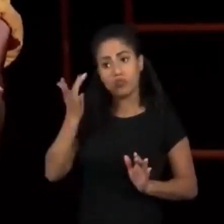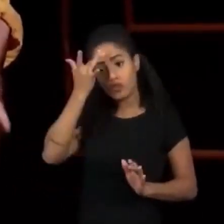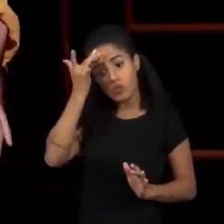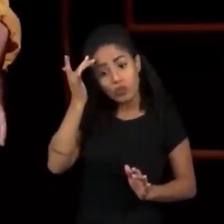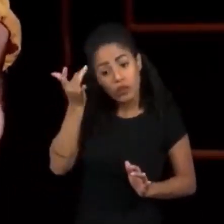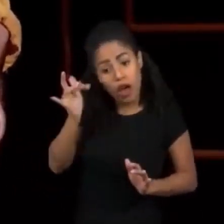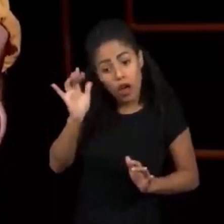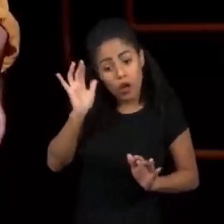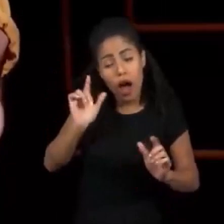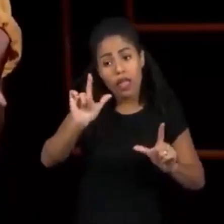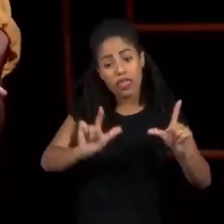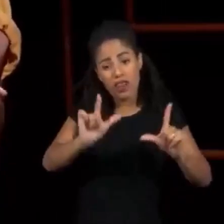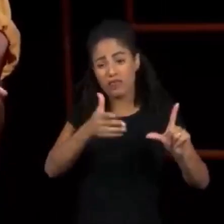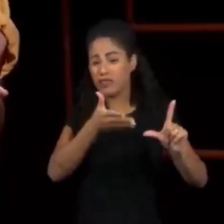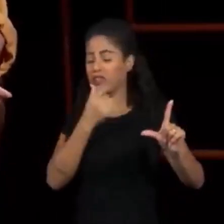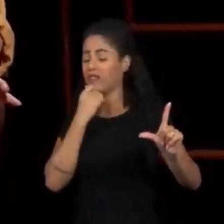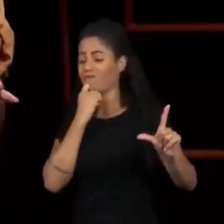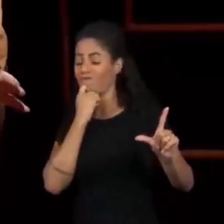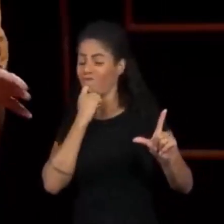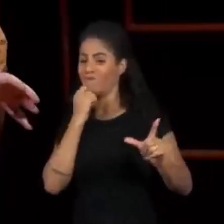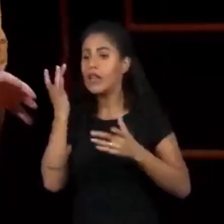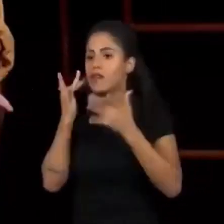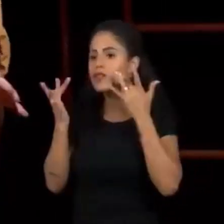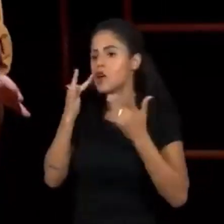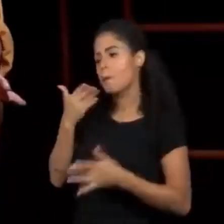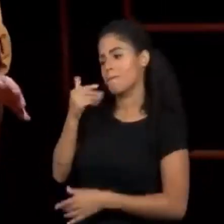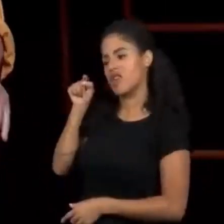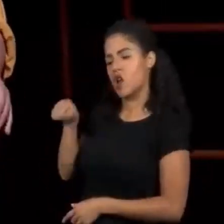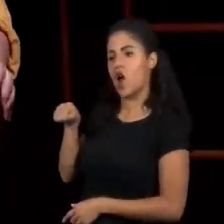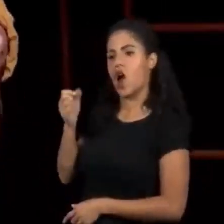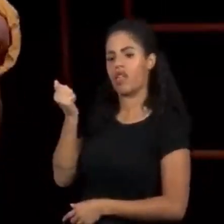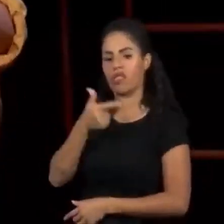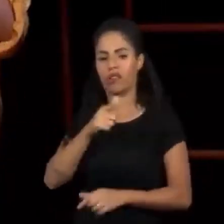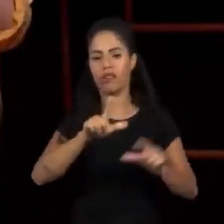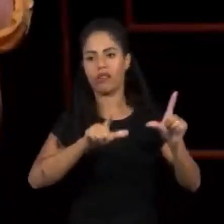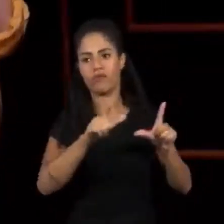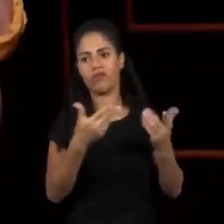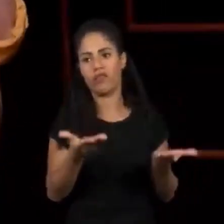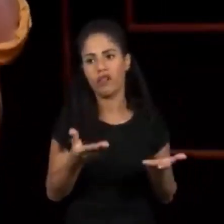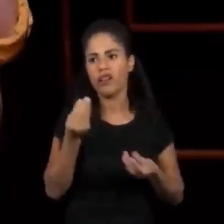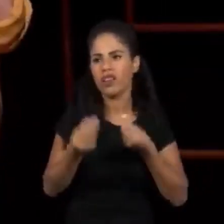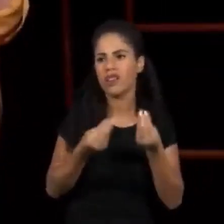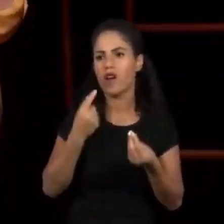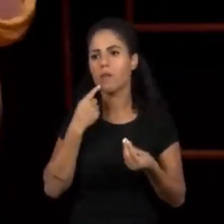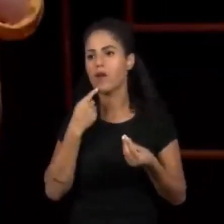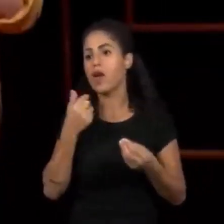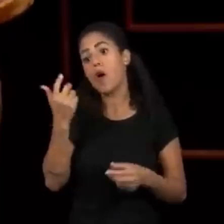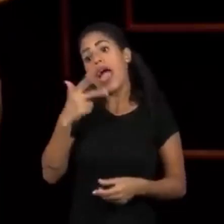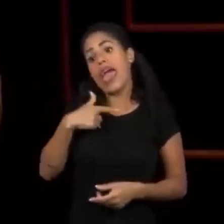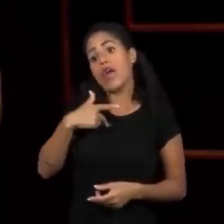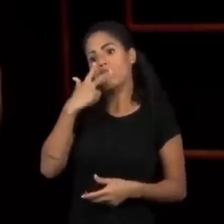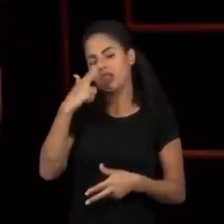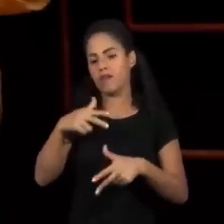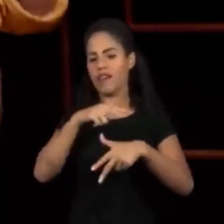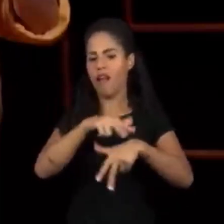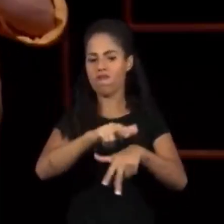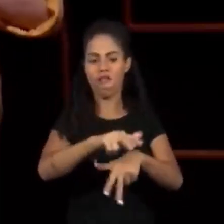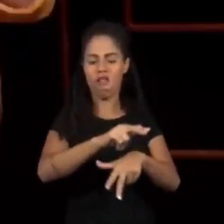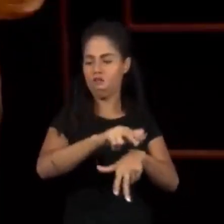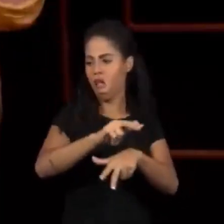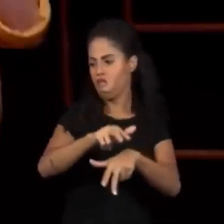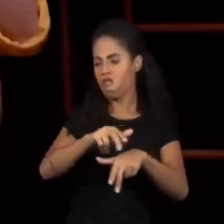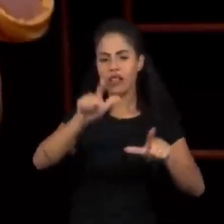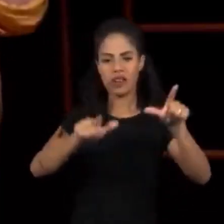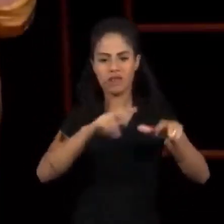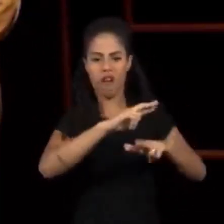goste agora mas sempre tem um certo receio de uma certa manipulação enfim né televisão é uma coisa